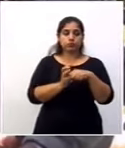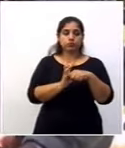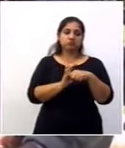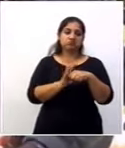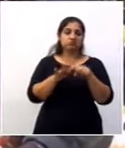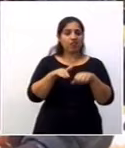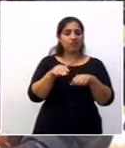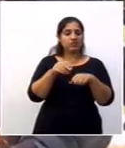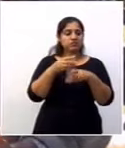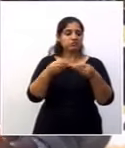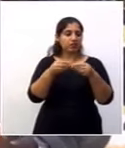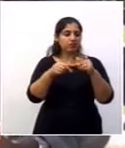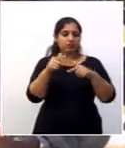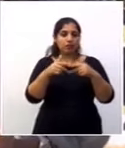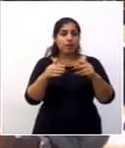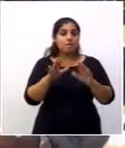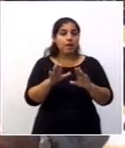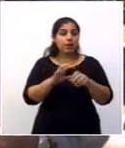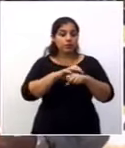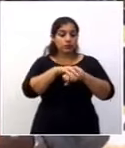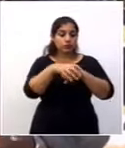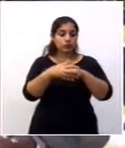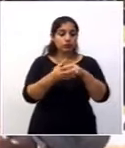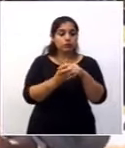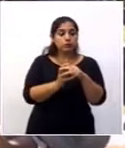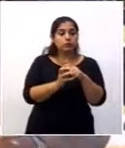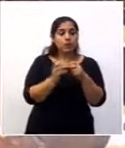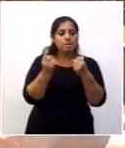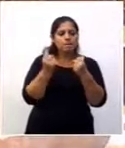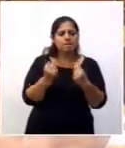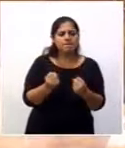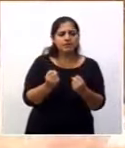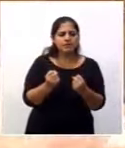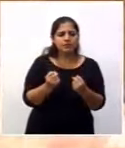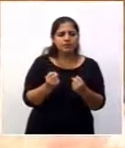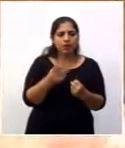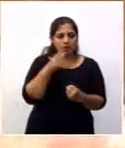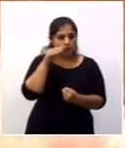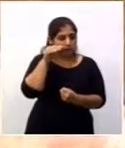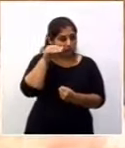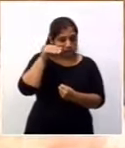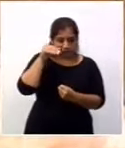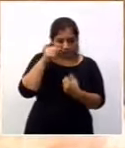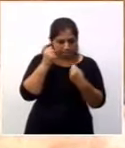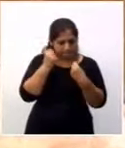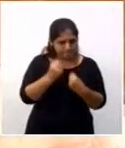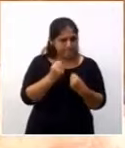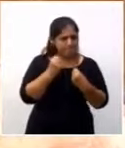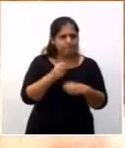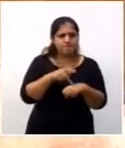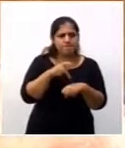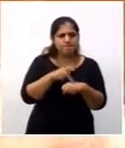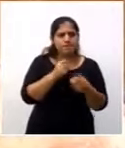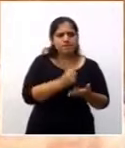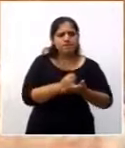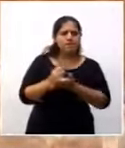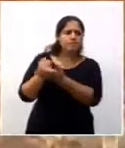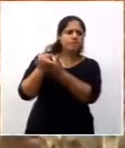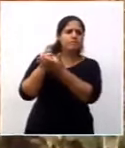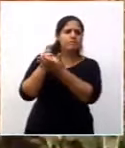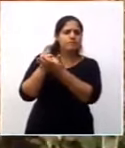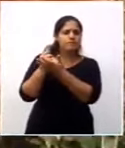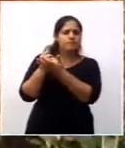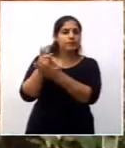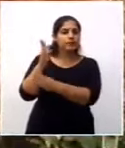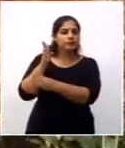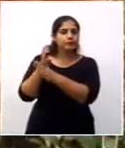talvez de minério, mas pelo peso, eles ficaram tão curiosos pelo peso que levaram. E